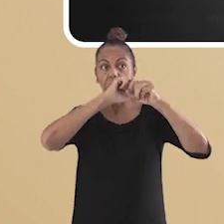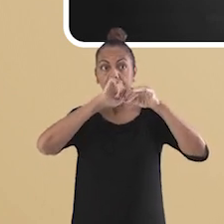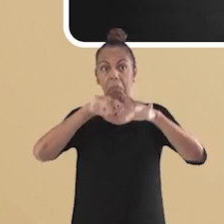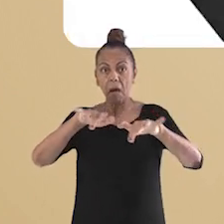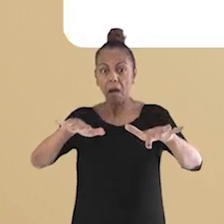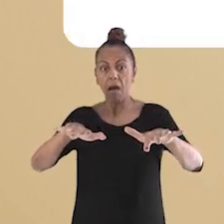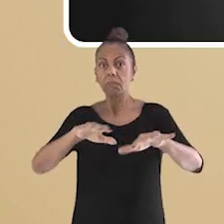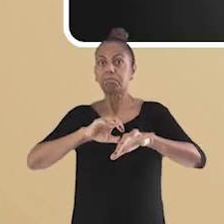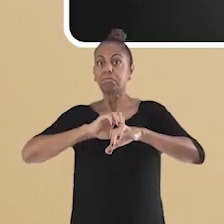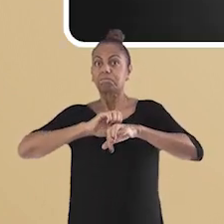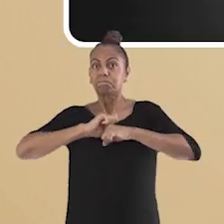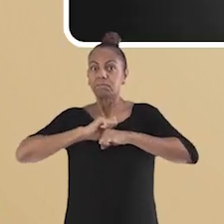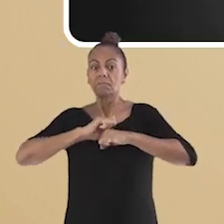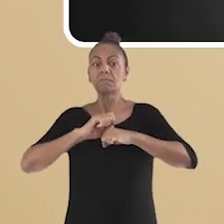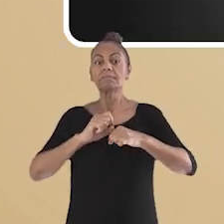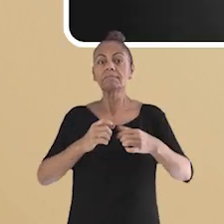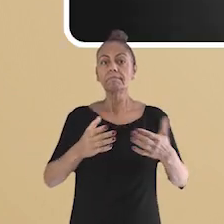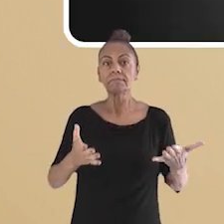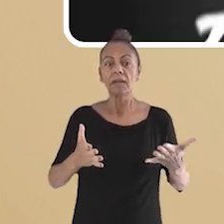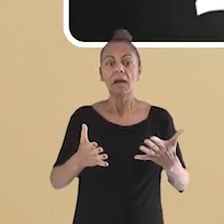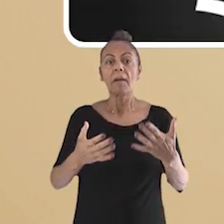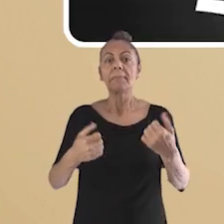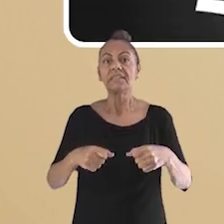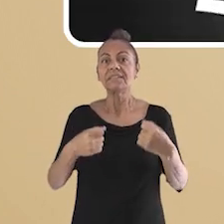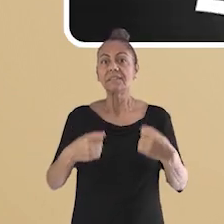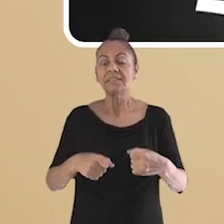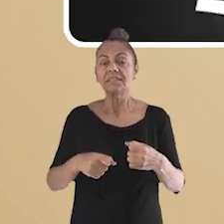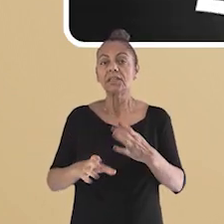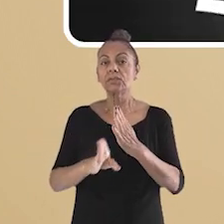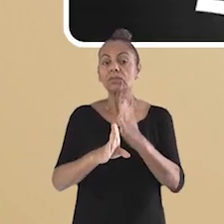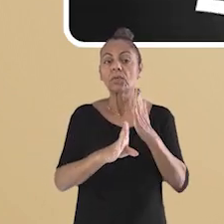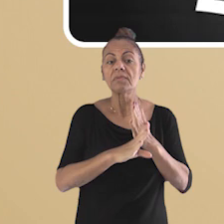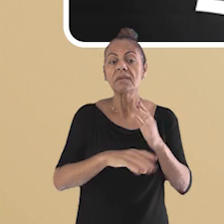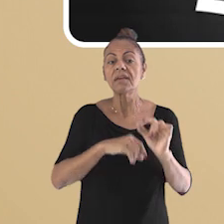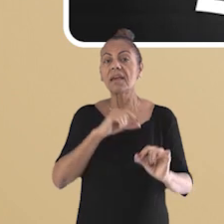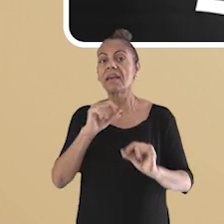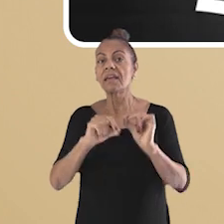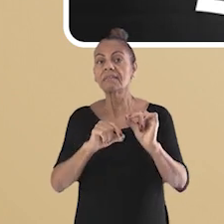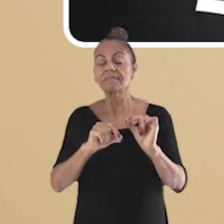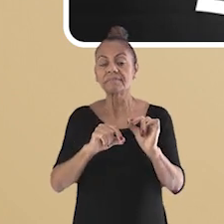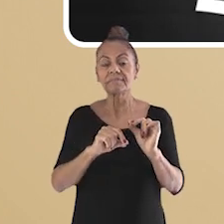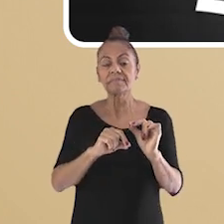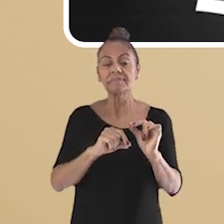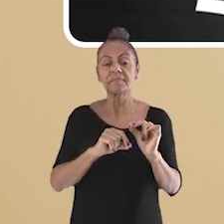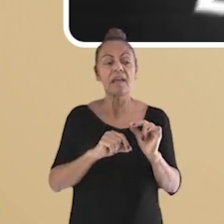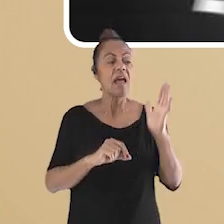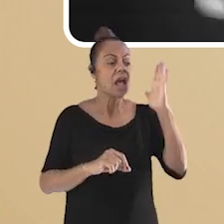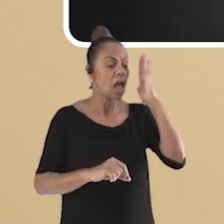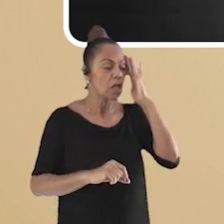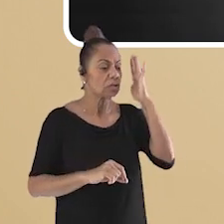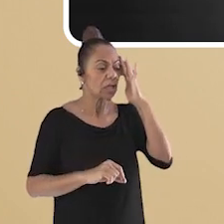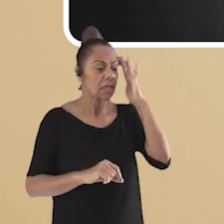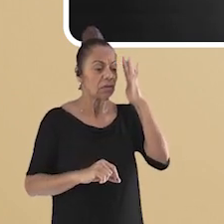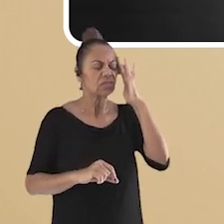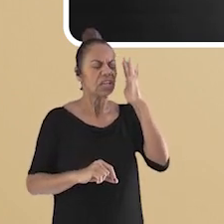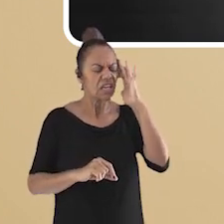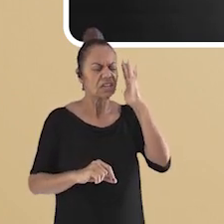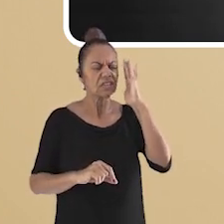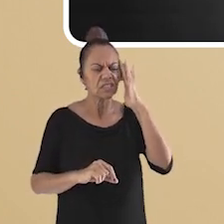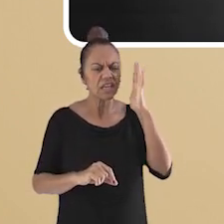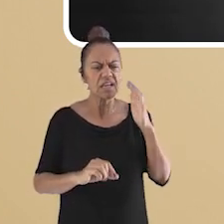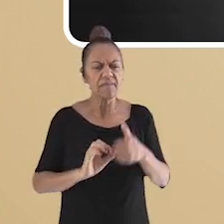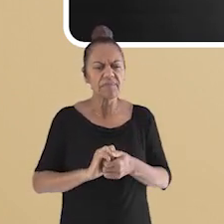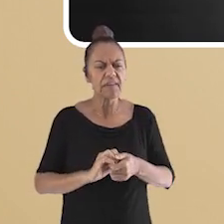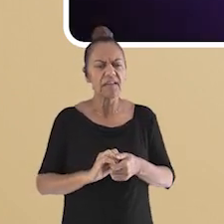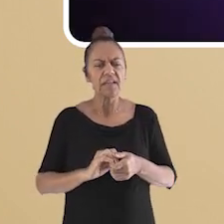Hum, qual será o motivo? Amigos, precisamos agora descobrir qual o bicho que transmite essas três doenças. O que foi, Mari? Eu sei!